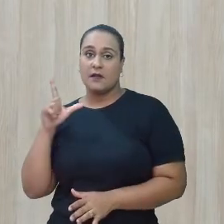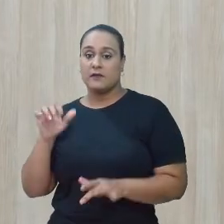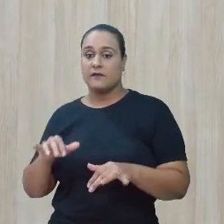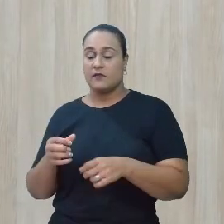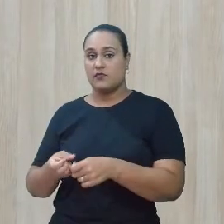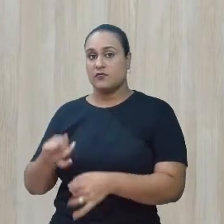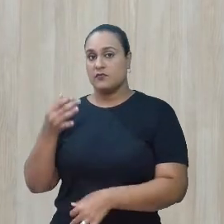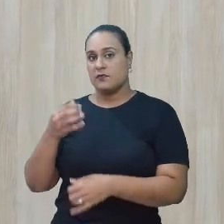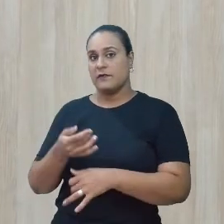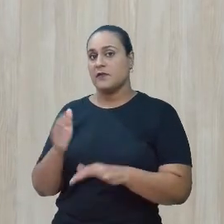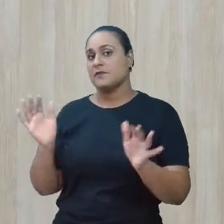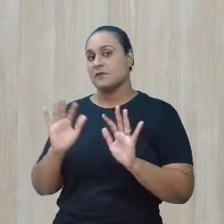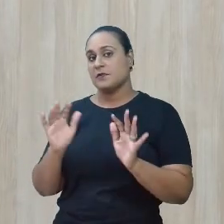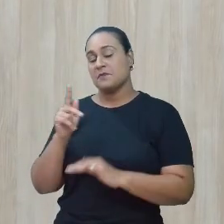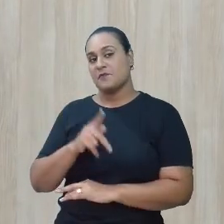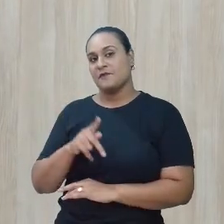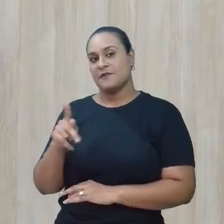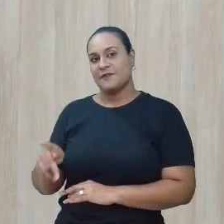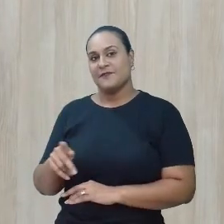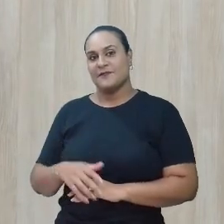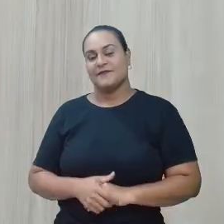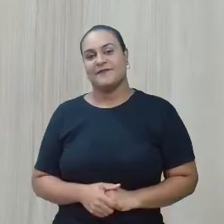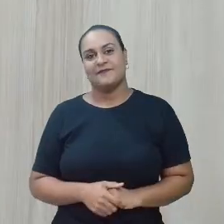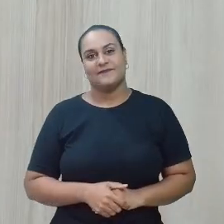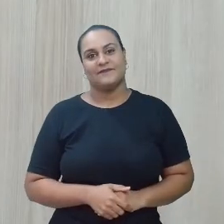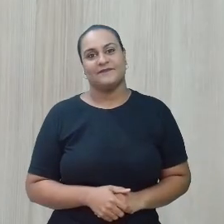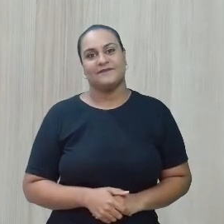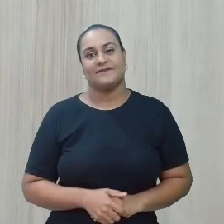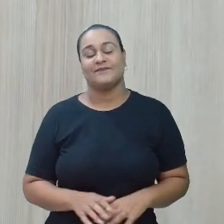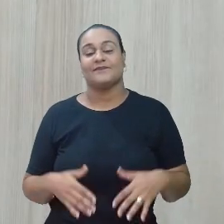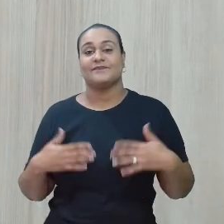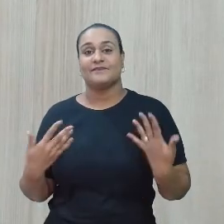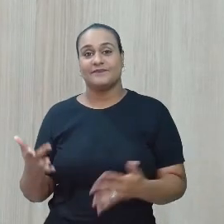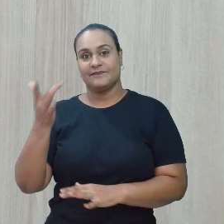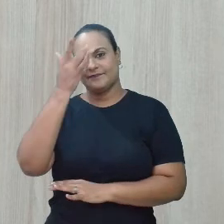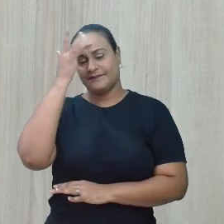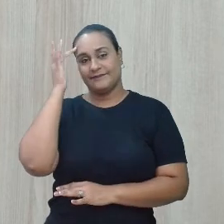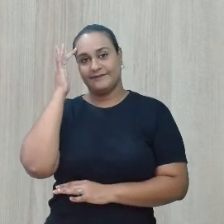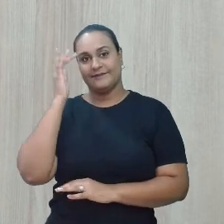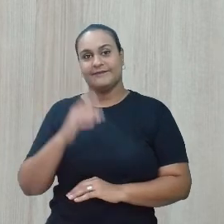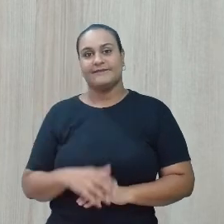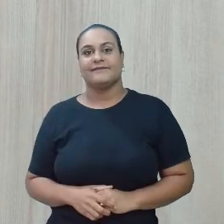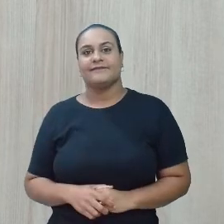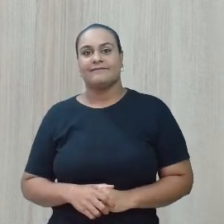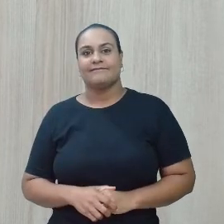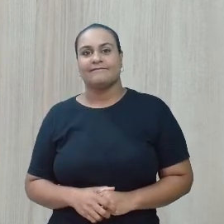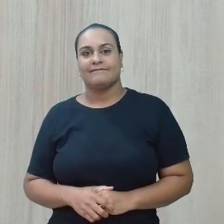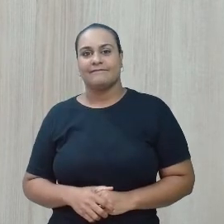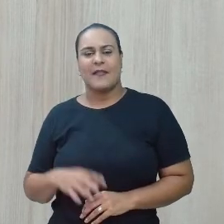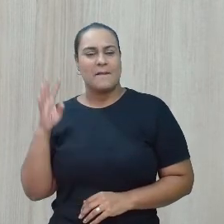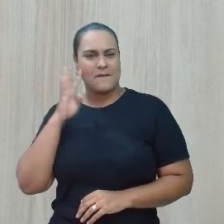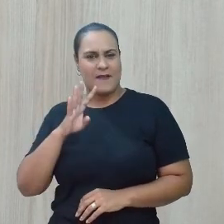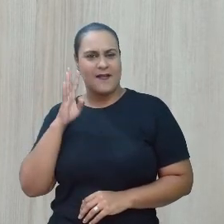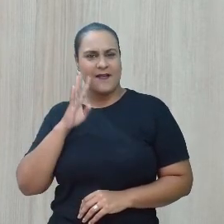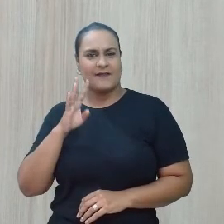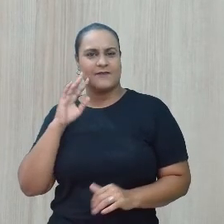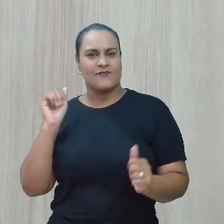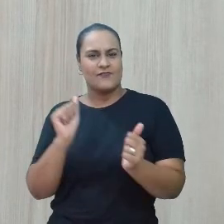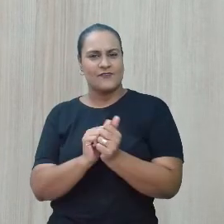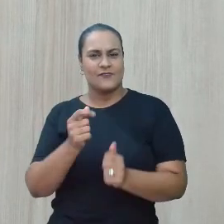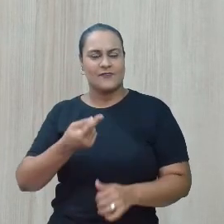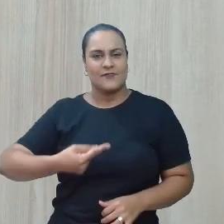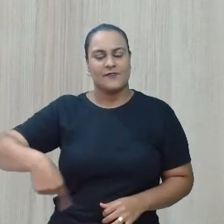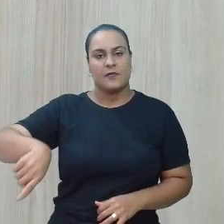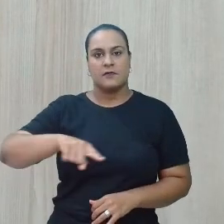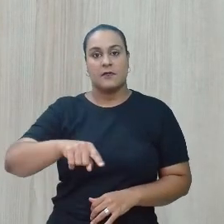chat se despedir da professora Adriana. Então, pessoal, foi massa demais estar aqui com vocês, né?